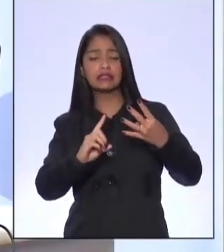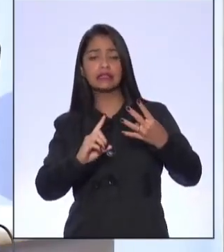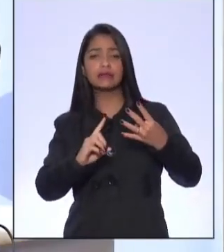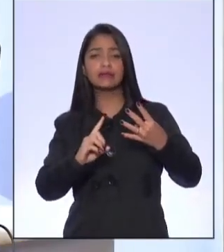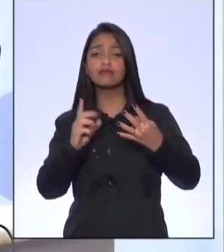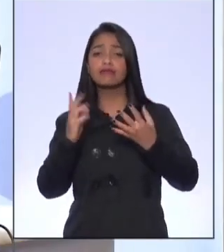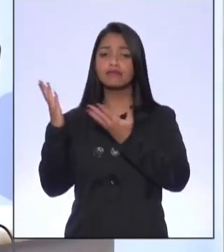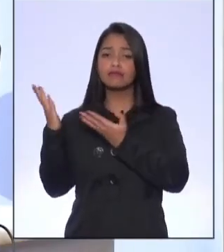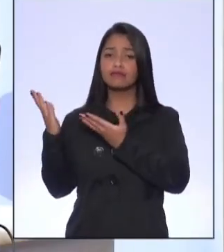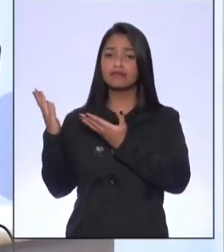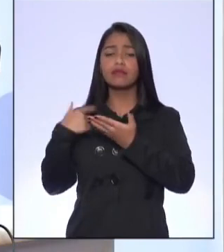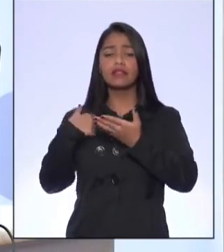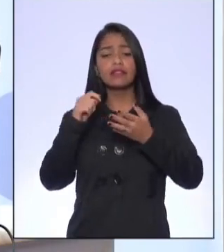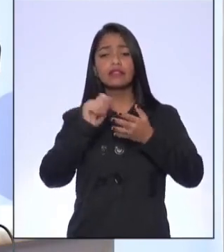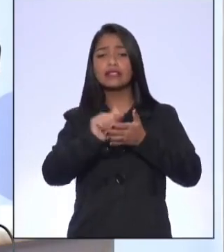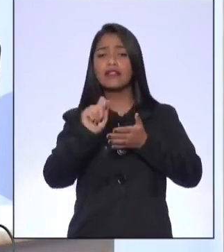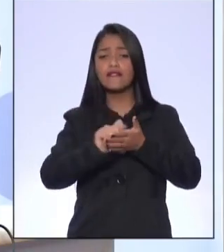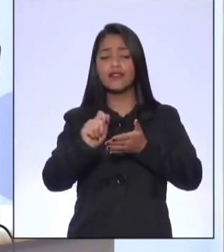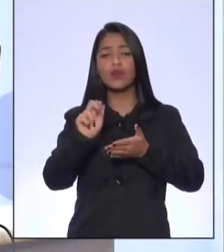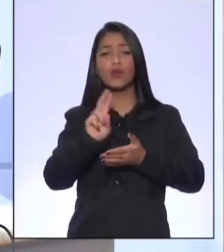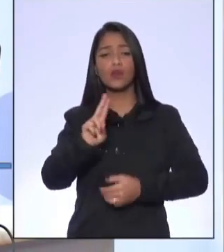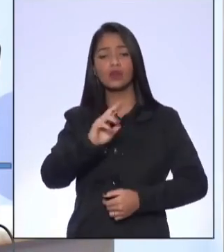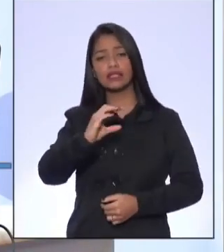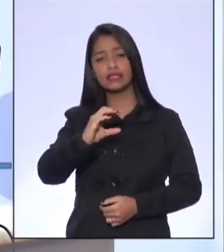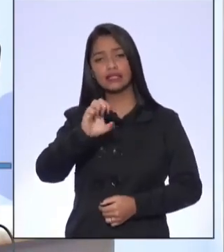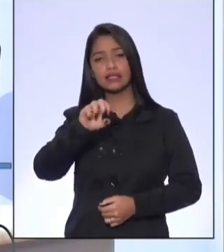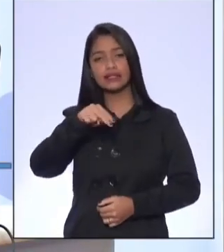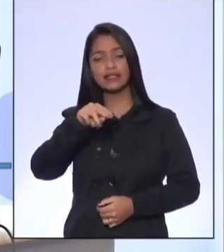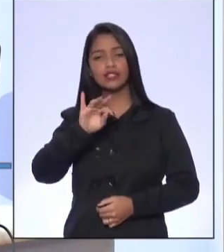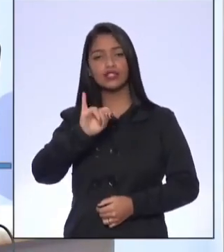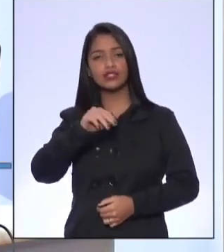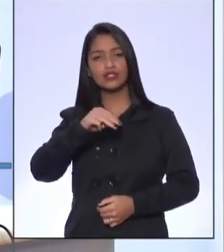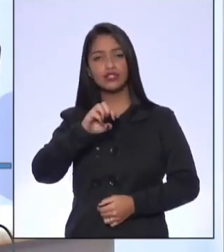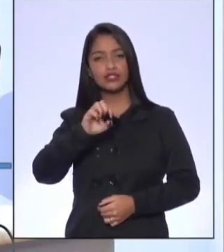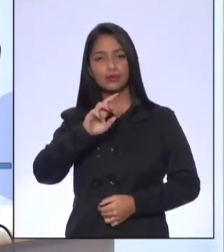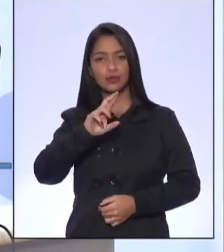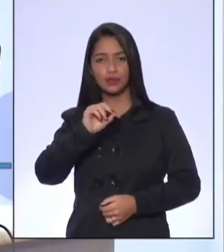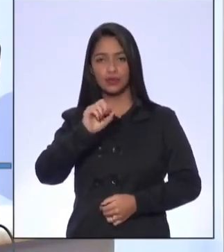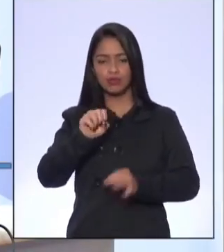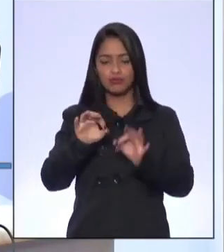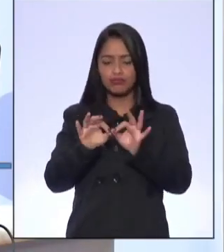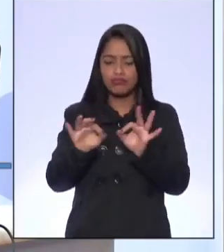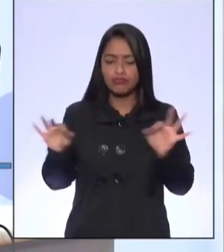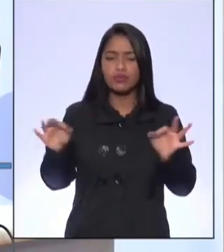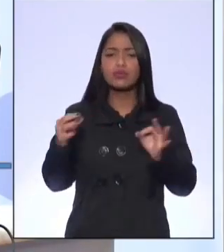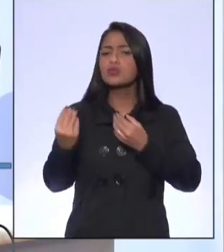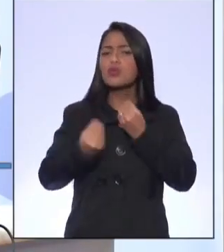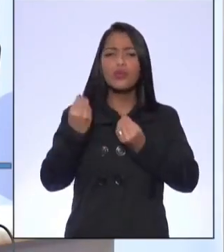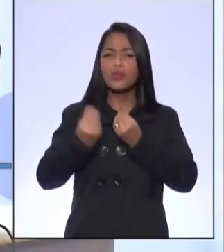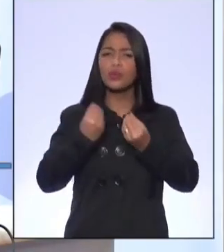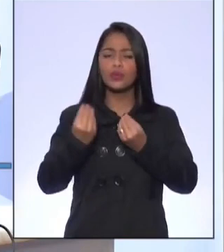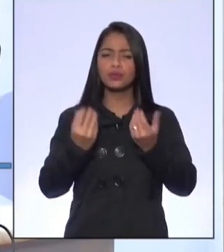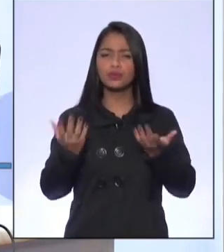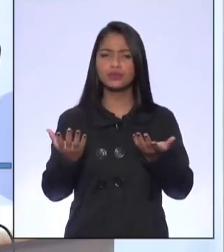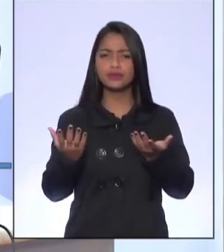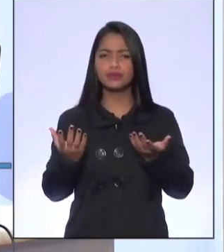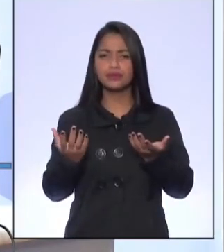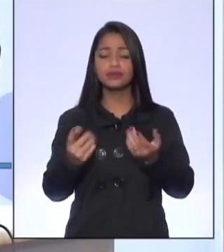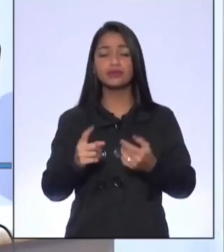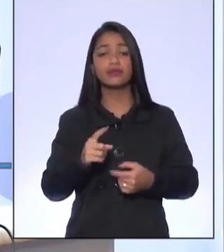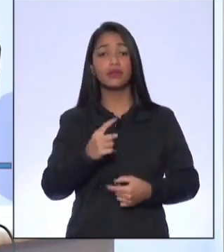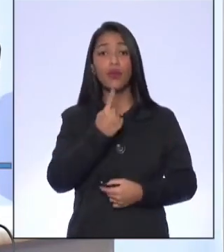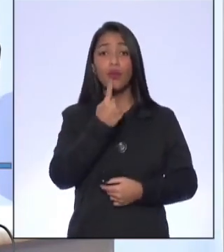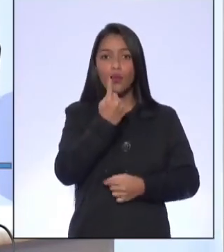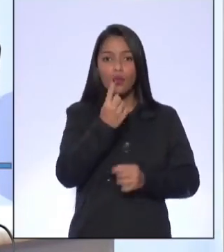escrever ela basicamente em centímetros? Então, utilizando essa ideia de escala, né? O quanto... 1 centímetro,